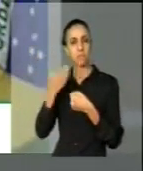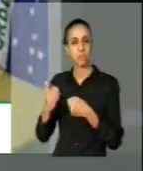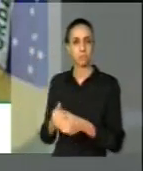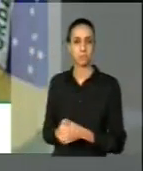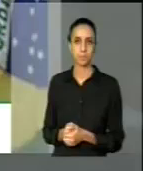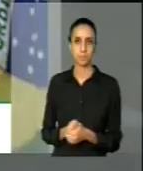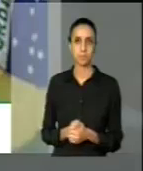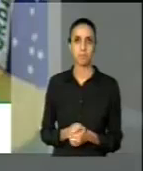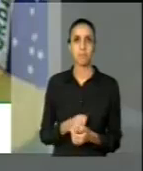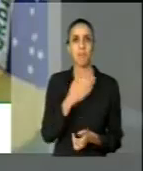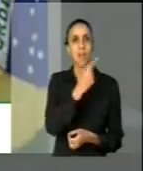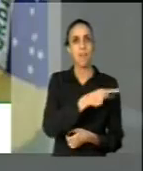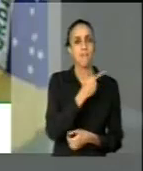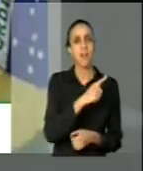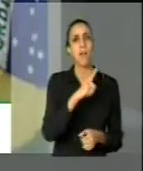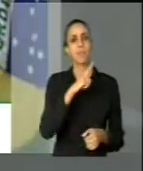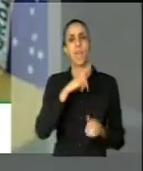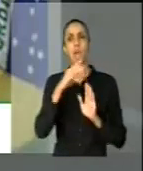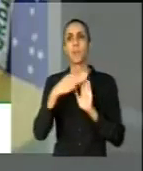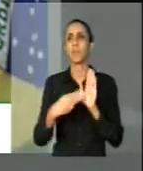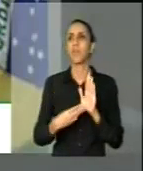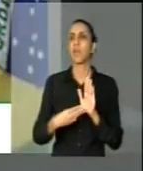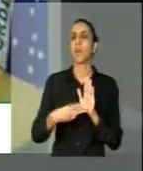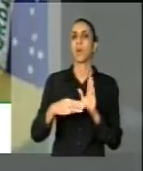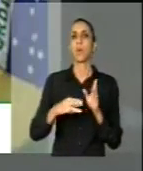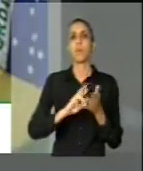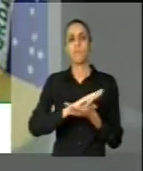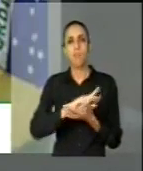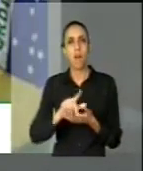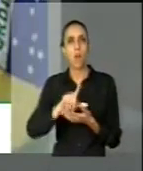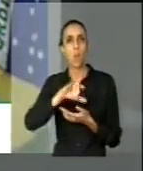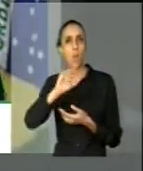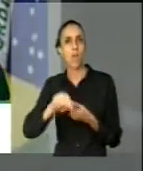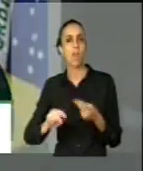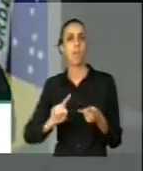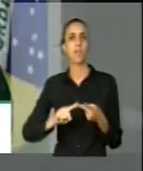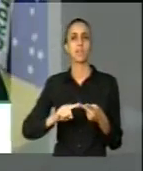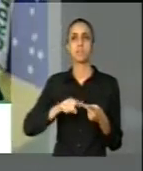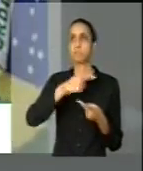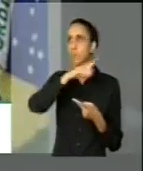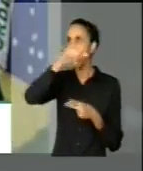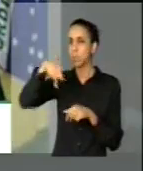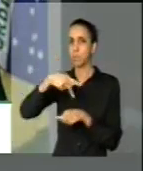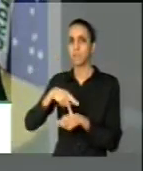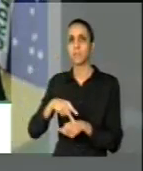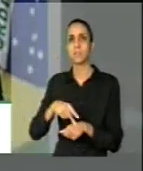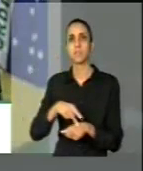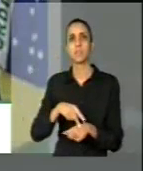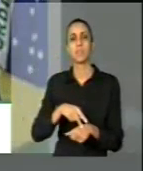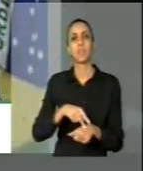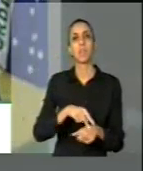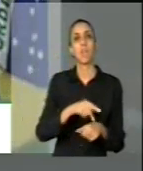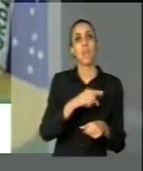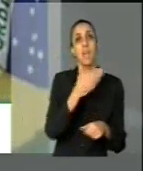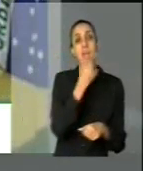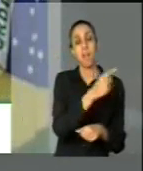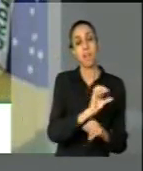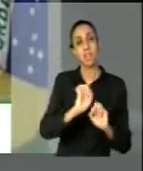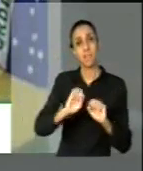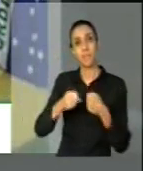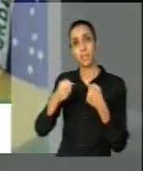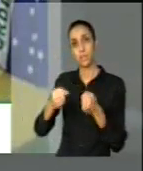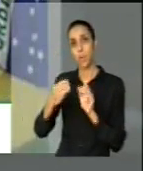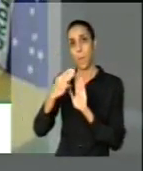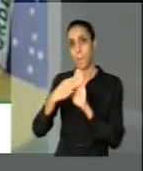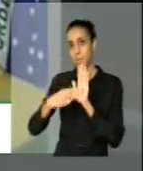modelo do Marco Sintra, Flávio Rocha, que tinha o modelo do Luiz Roberto Ponte, e eu que defendi o modelo clássico. Dessa